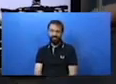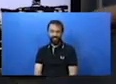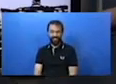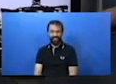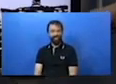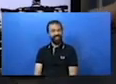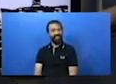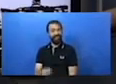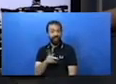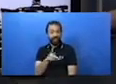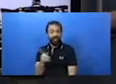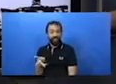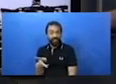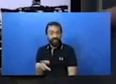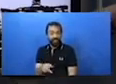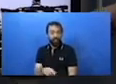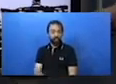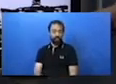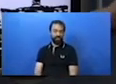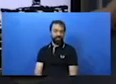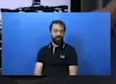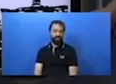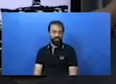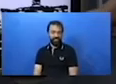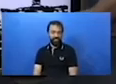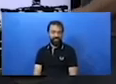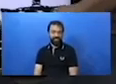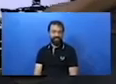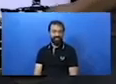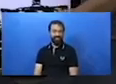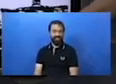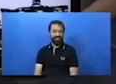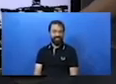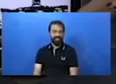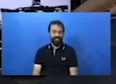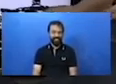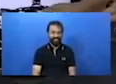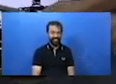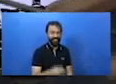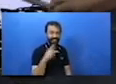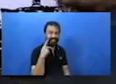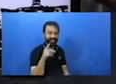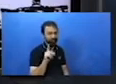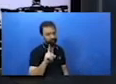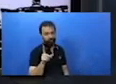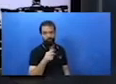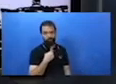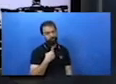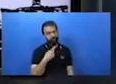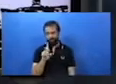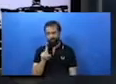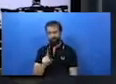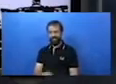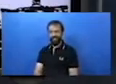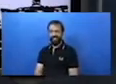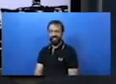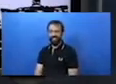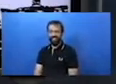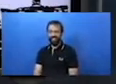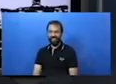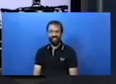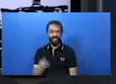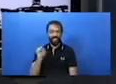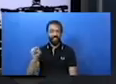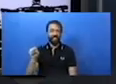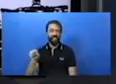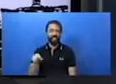a professora Cristina só é boa de falar, gente. Não me manda fazer essas artes não, tá bom? Clique aqui, ó, no Lampião